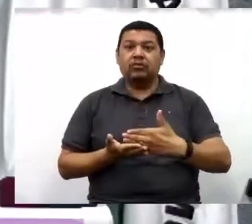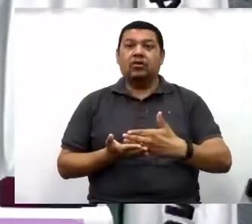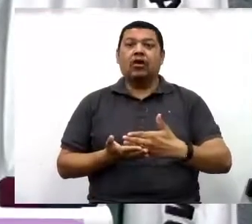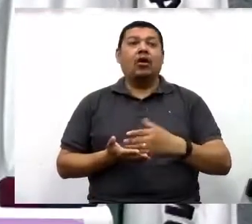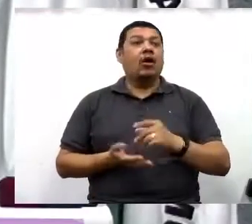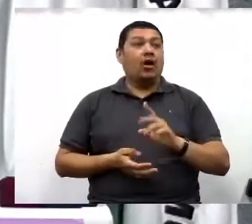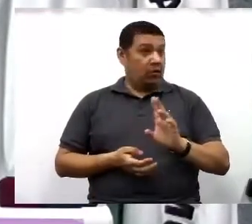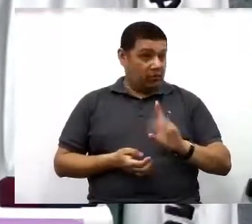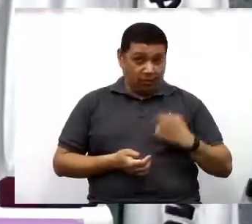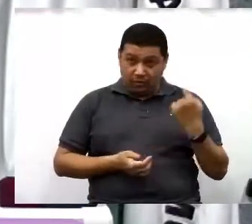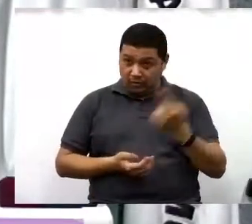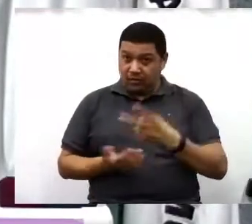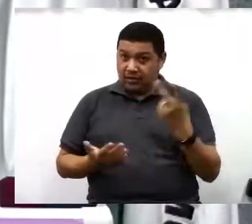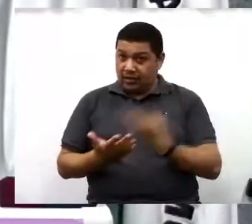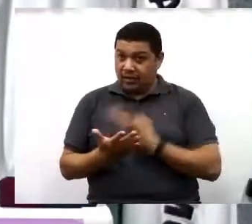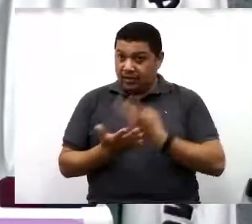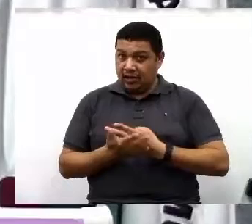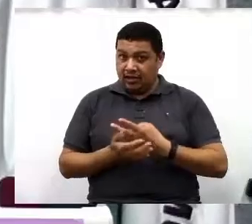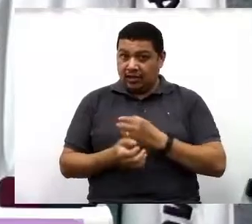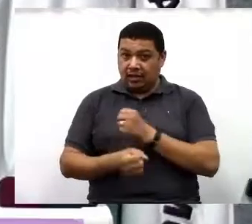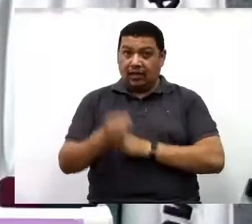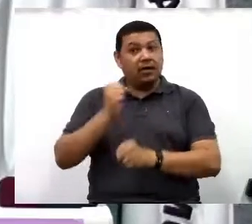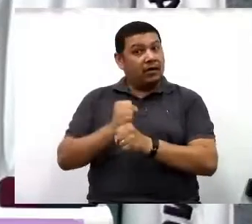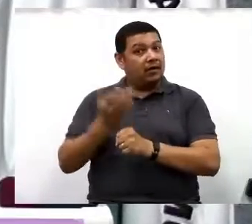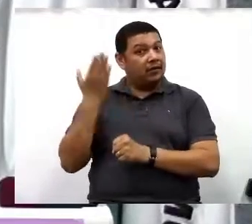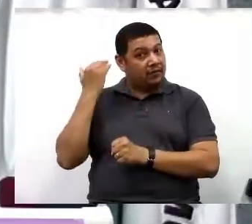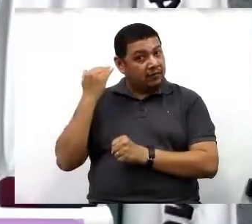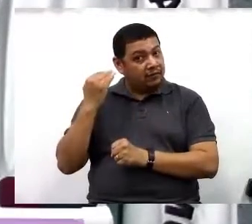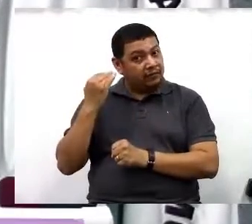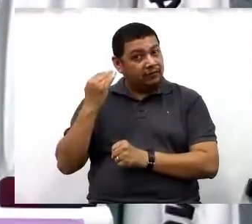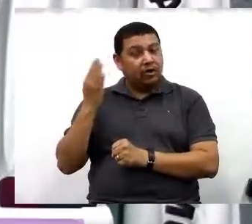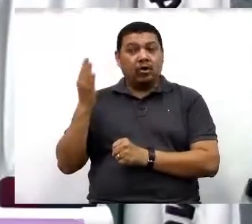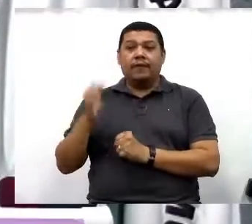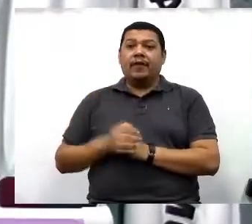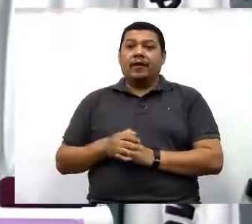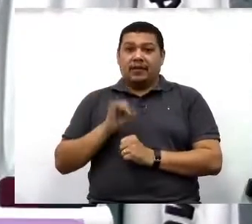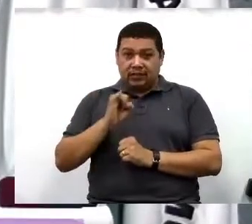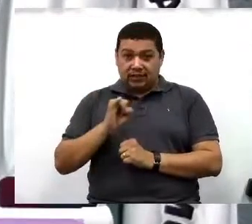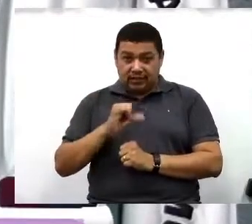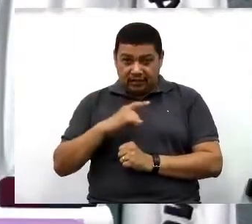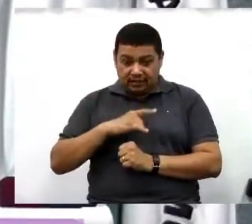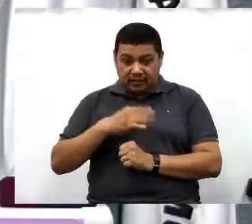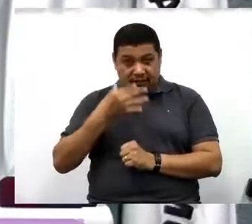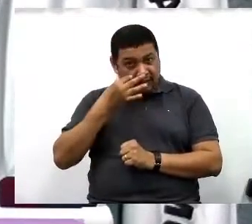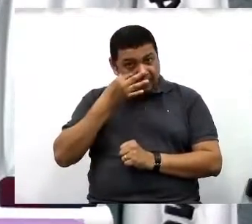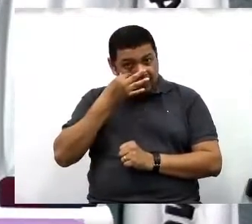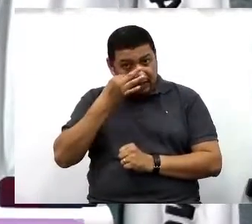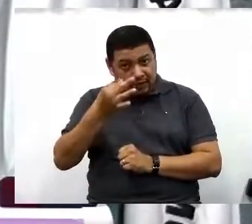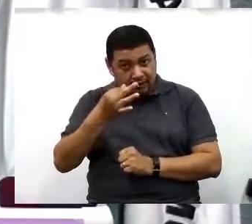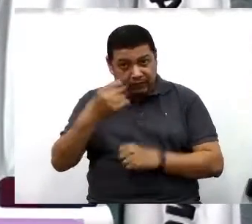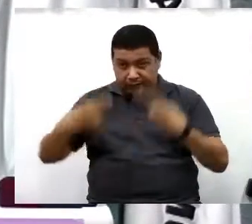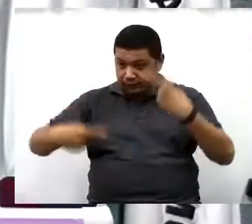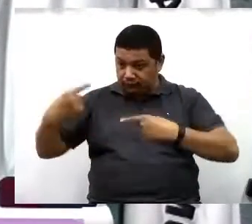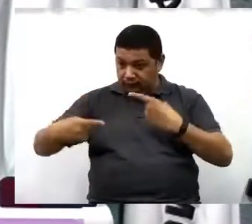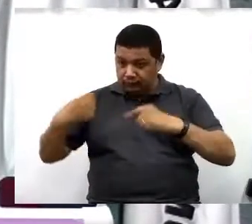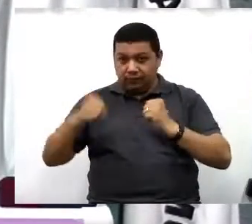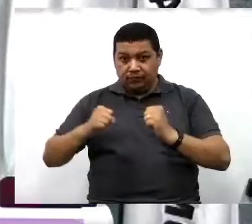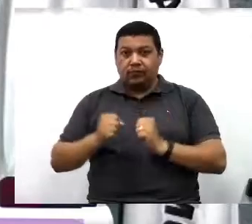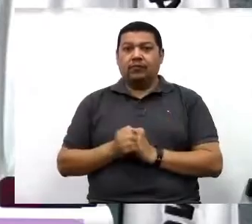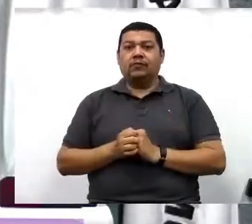em 2021. A visão da política, se você quer ser um bom